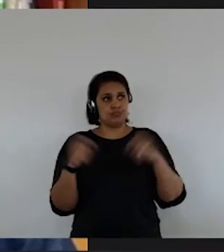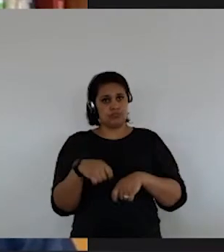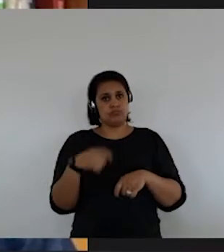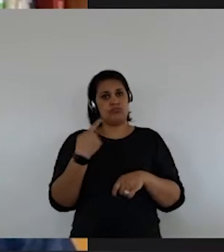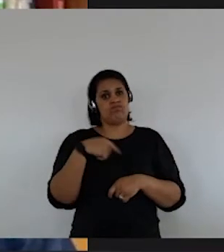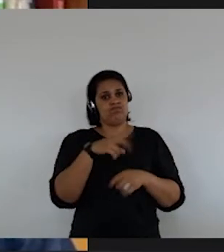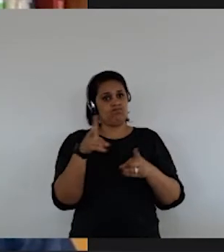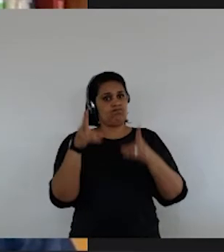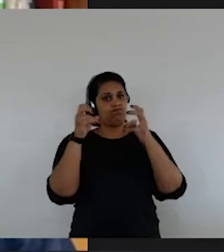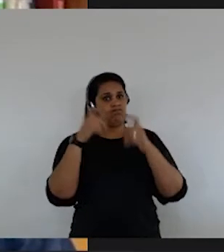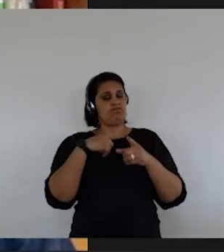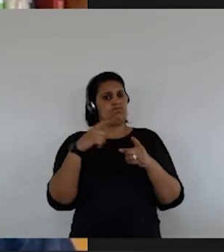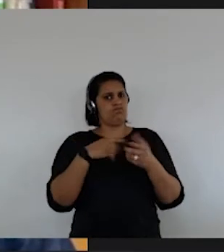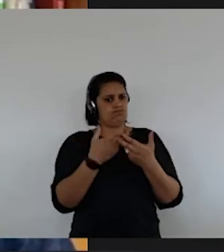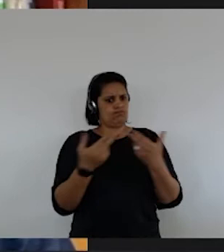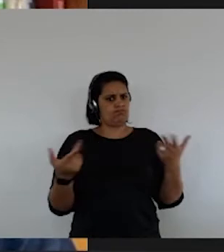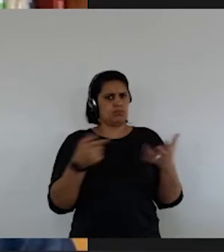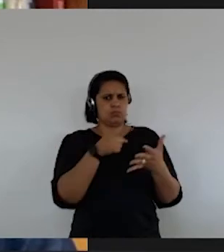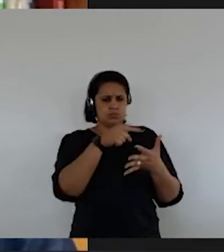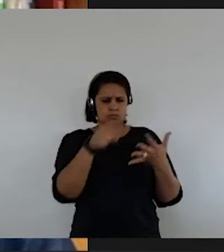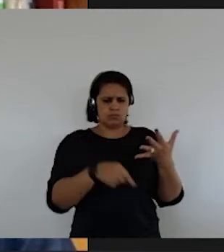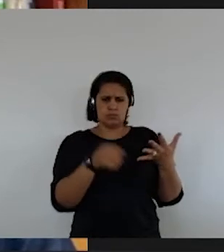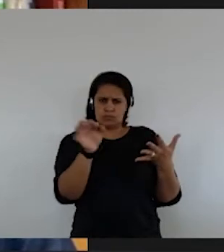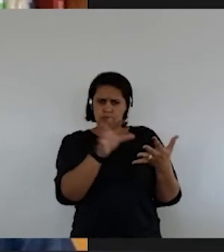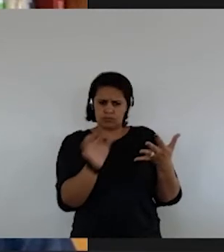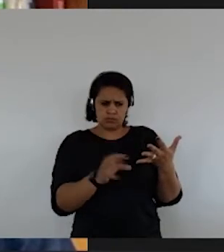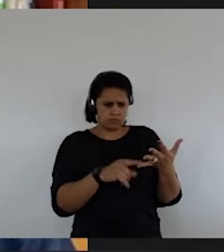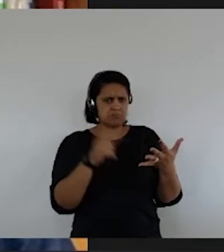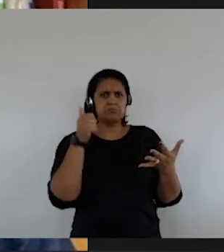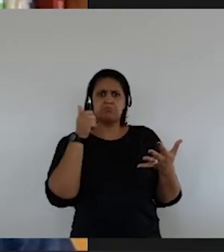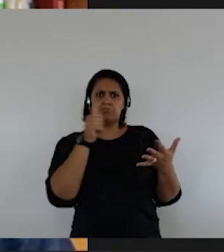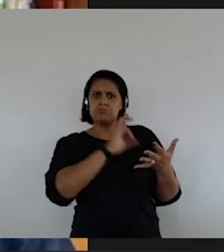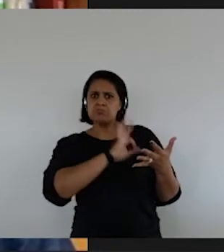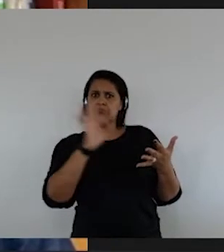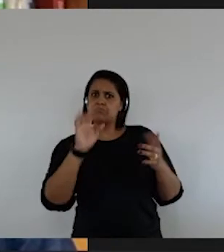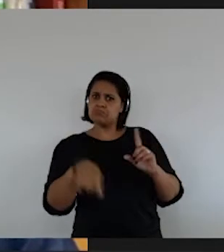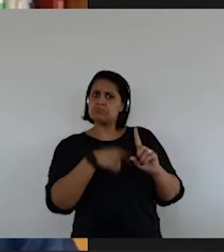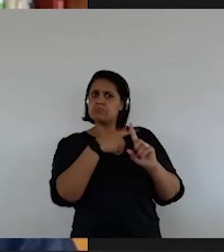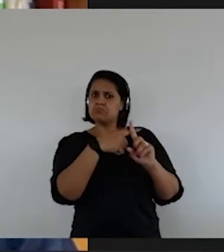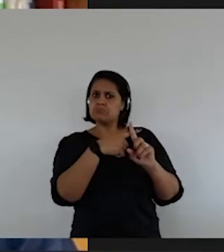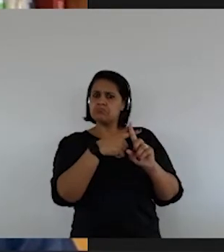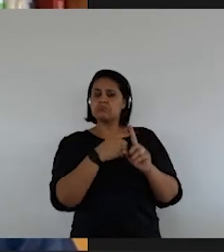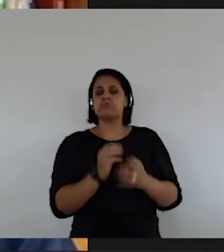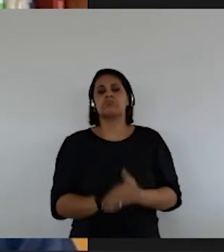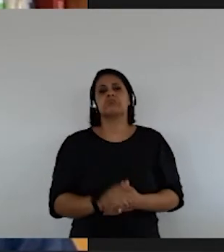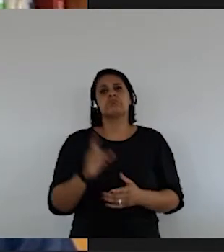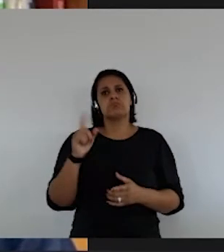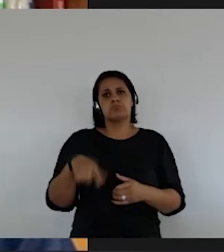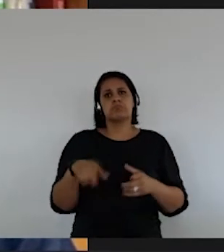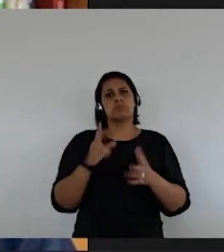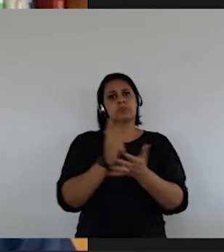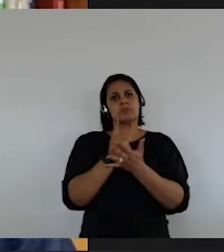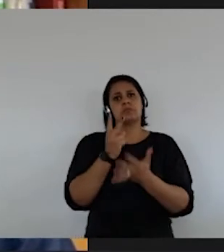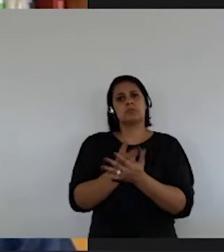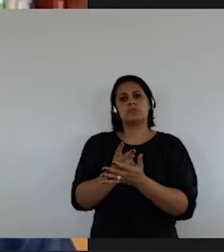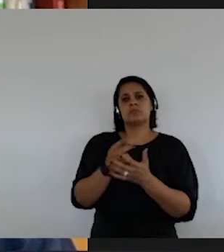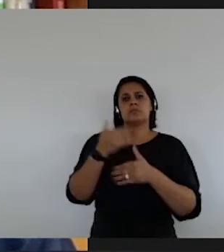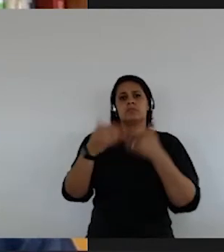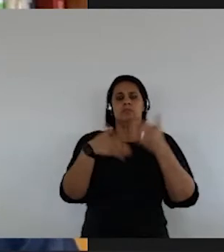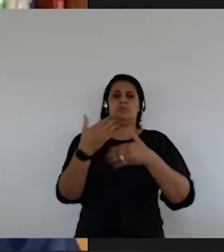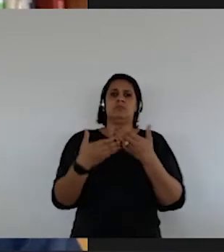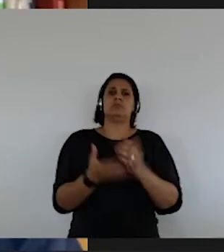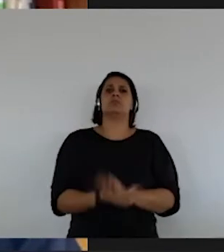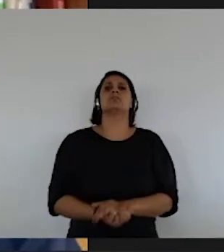aferir que os resultados de tais medidas recém-implementadas têm se mostrado positivos, em termos de manutenção de